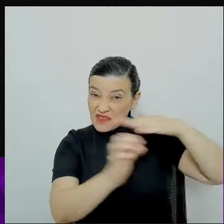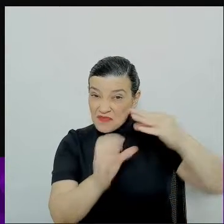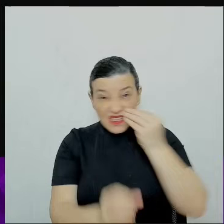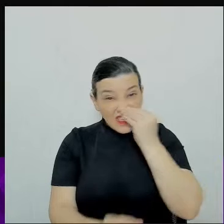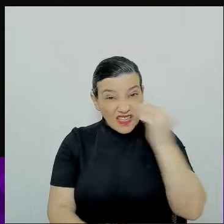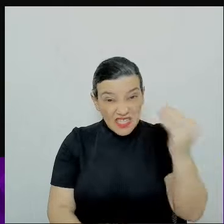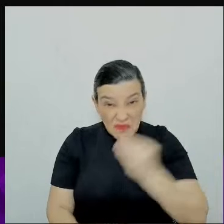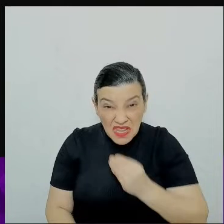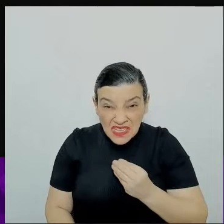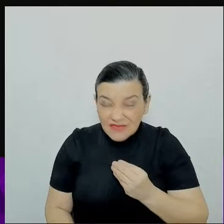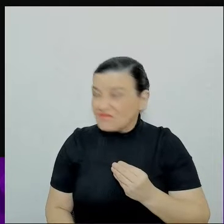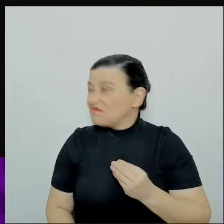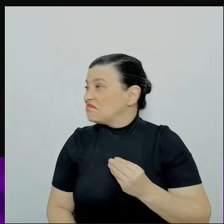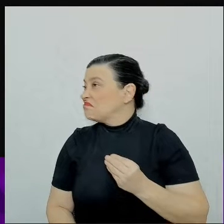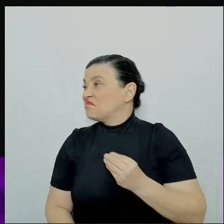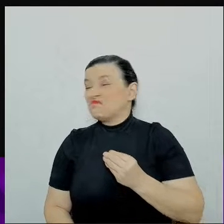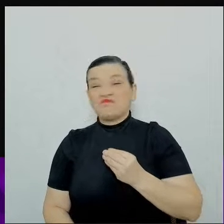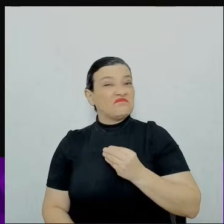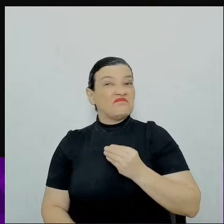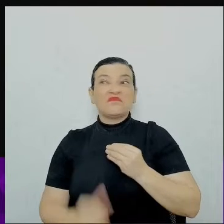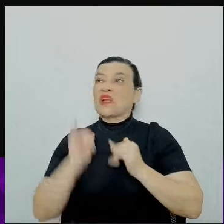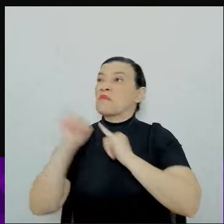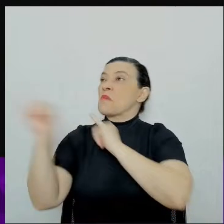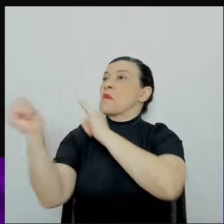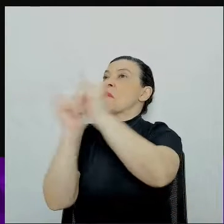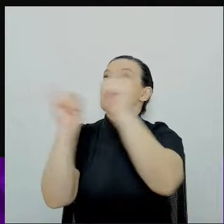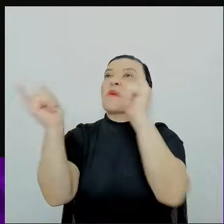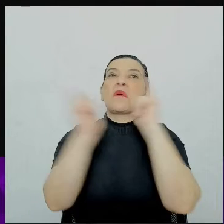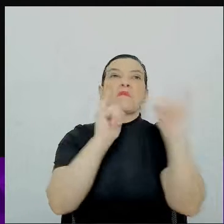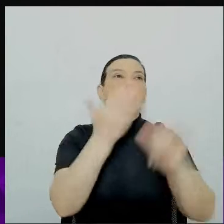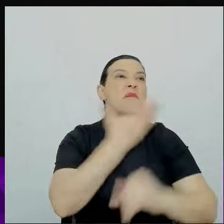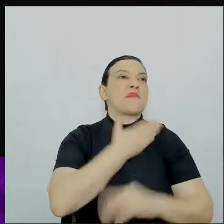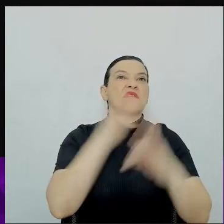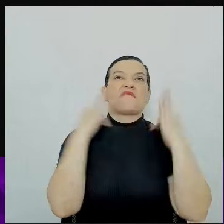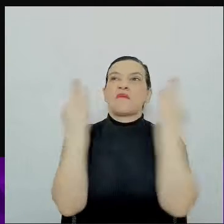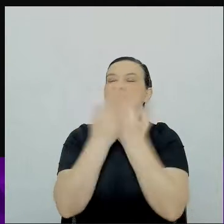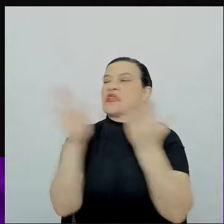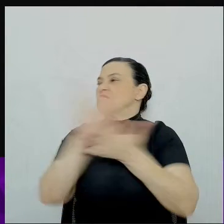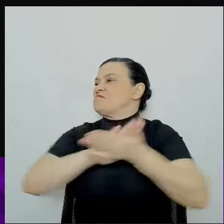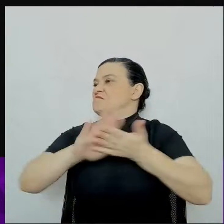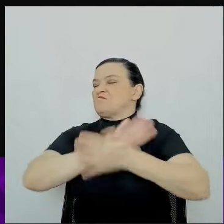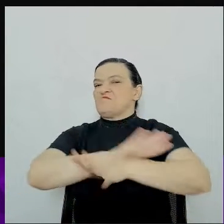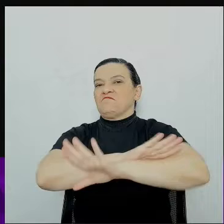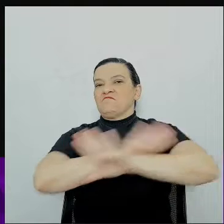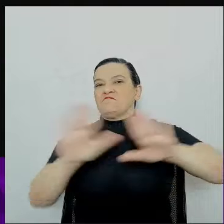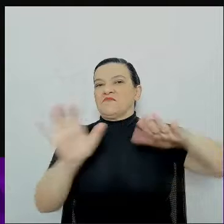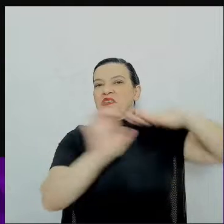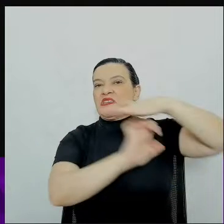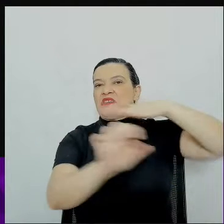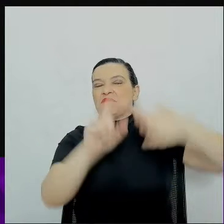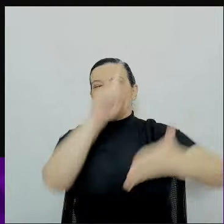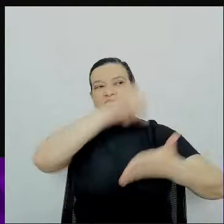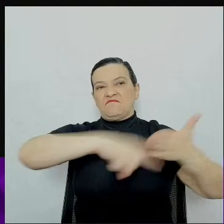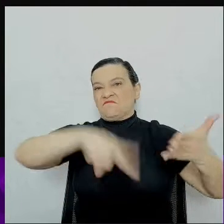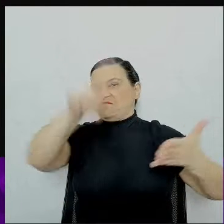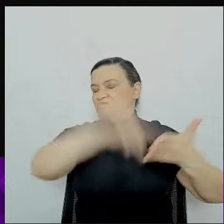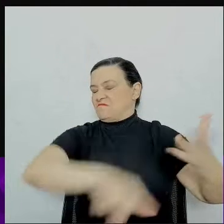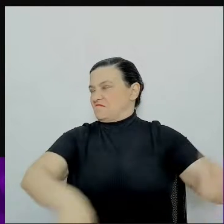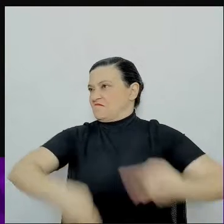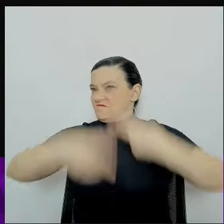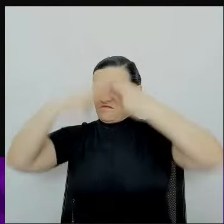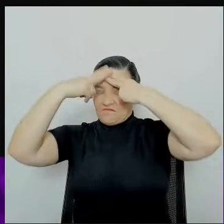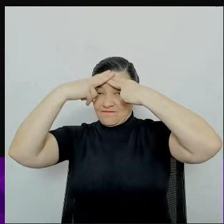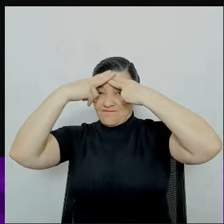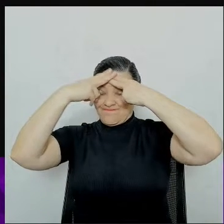assim, cara, ó, nem indico para amigos, nem familiares, não quero essa empresa nunca mais na minha vida, que inclusive ela me traz traumas. Então,